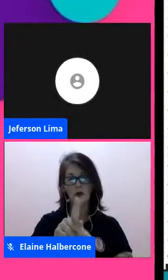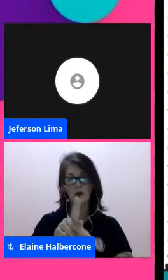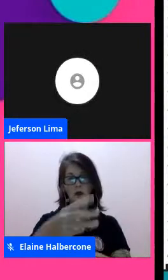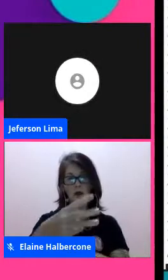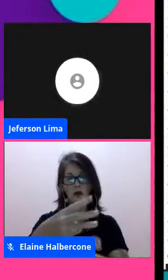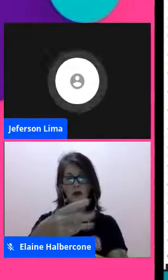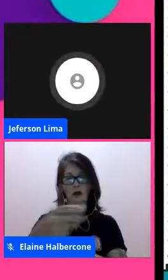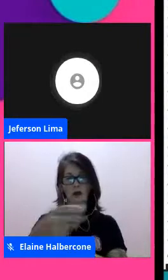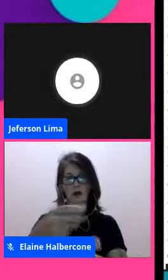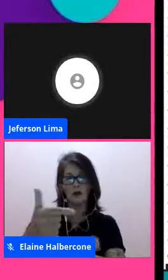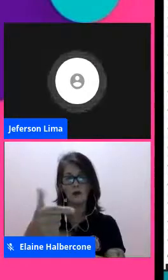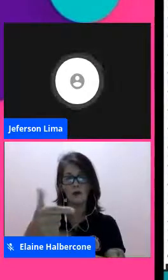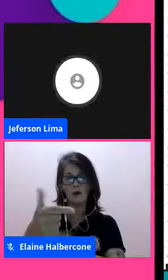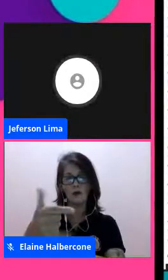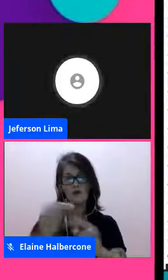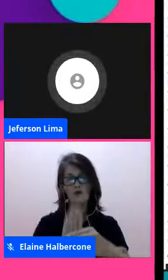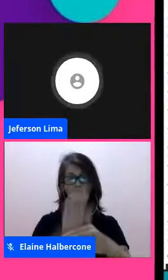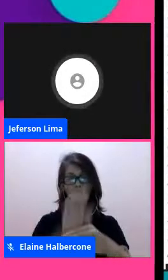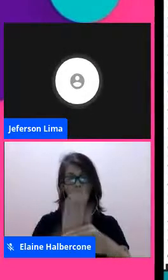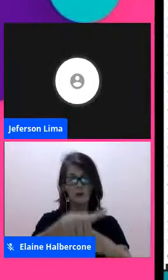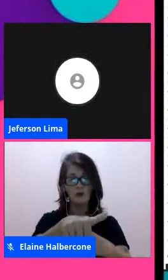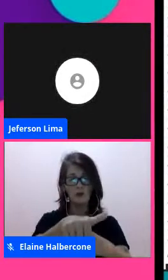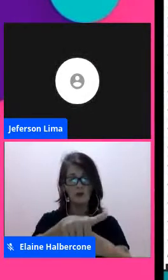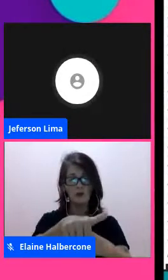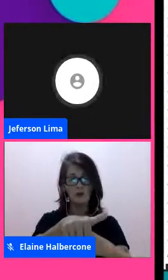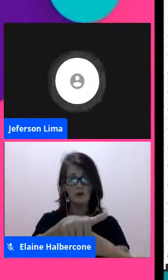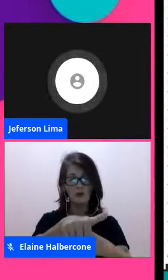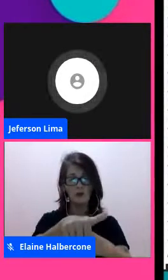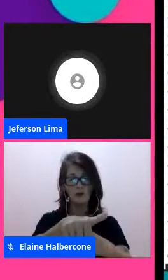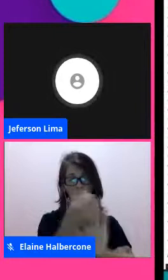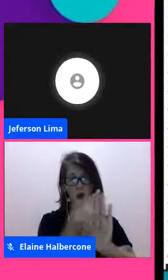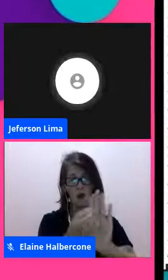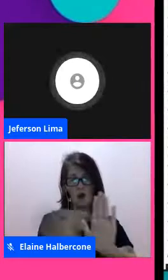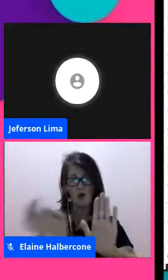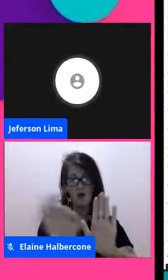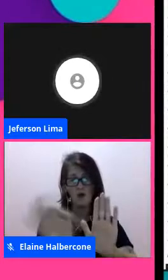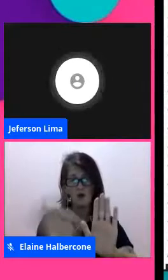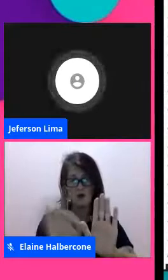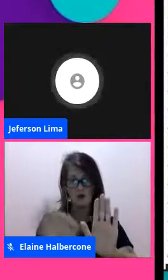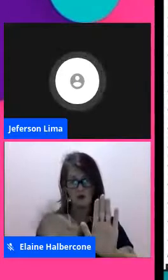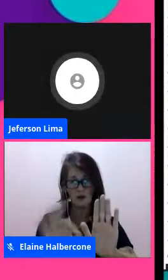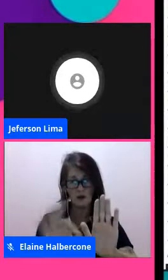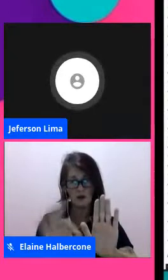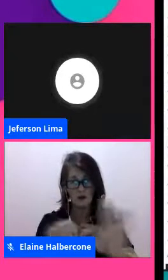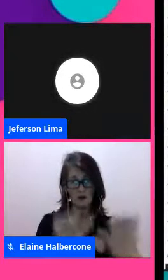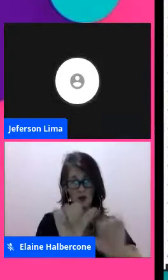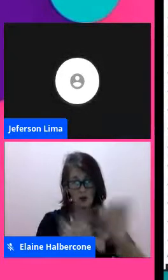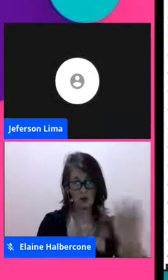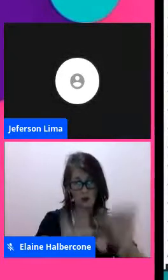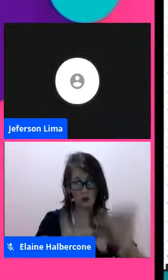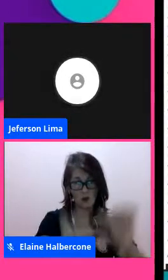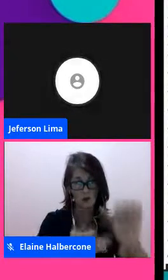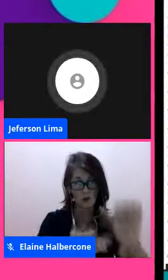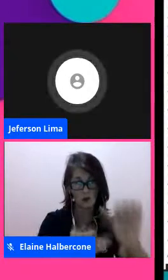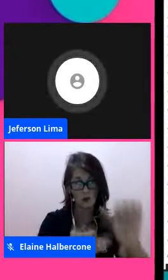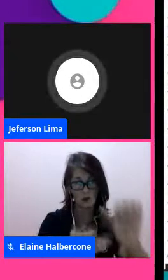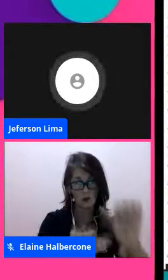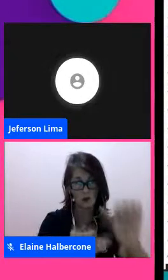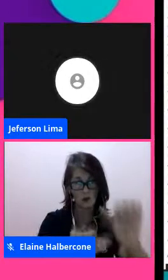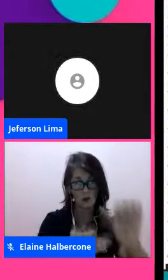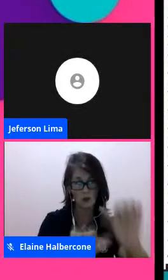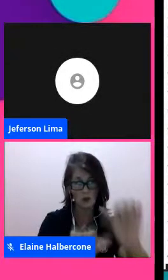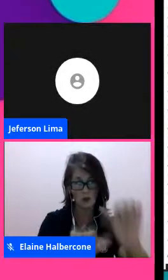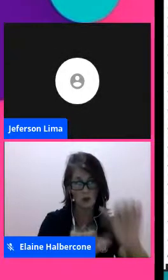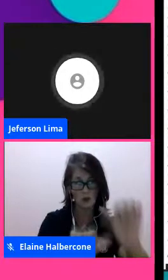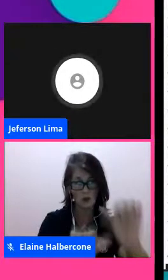etapa. Tudo bem, o código a gente não fez nada demais, né? O digital write, ele modifica o estado daquelas portas